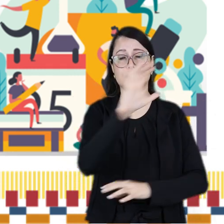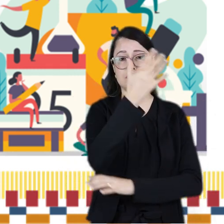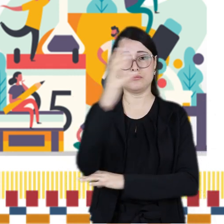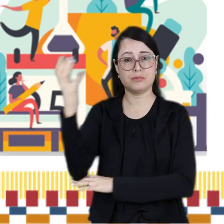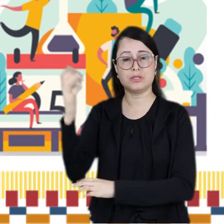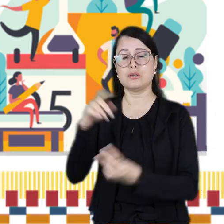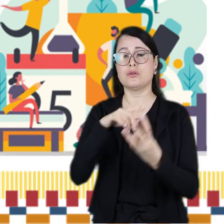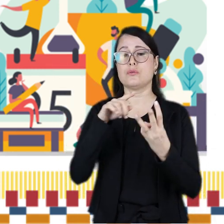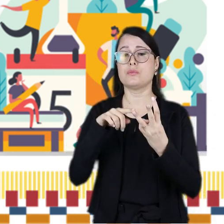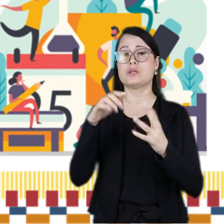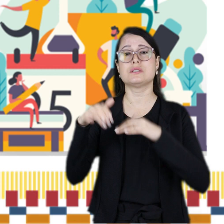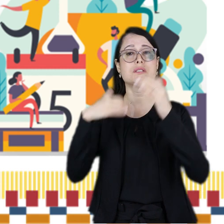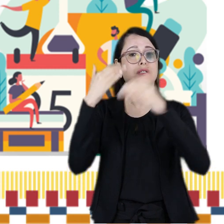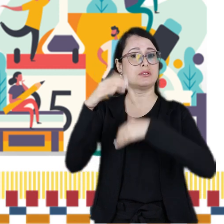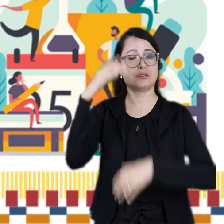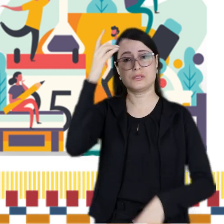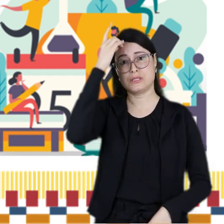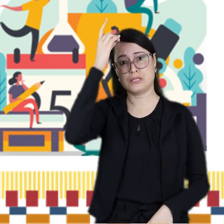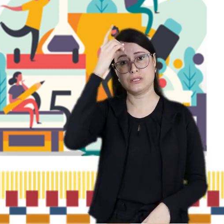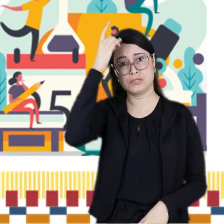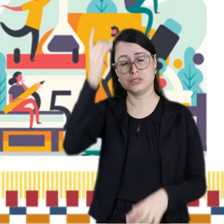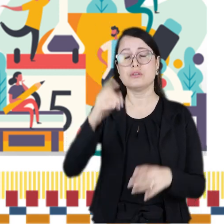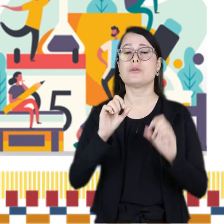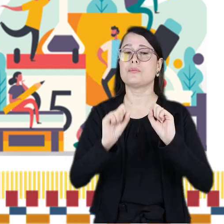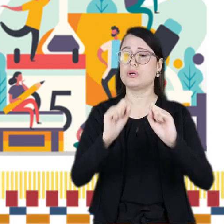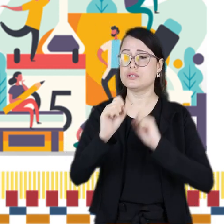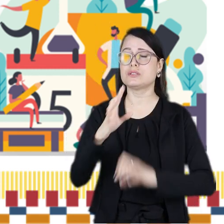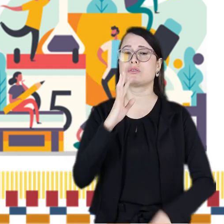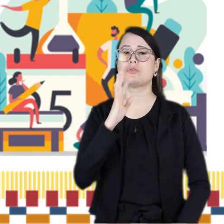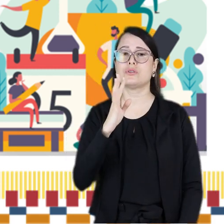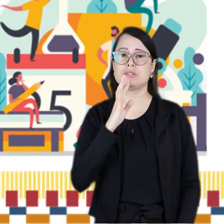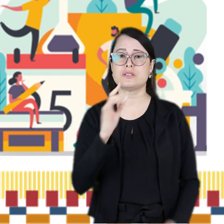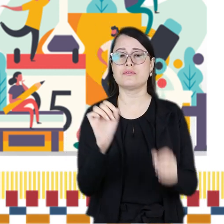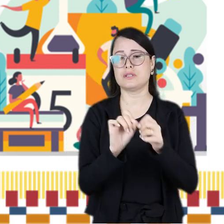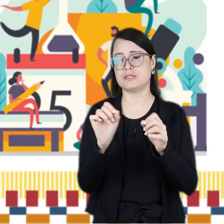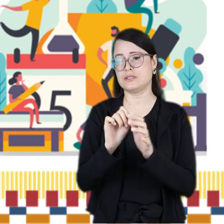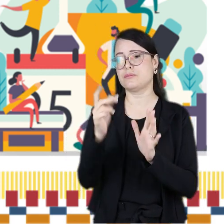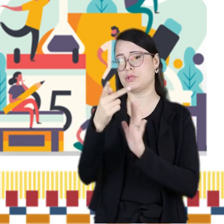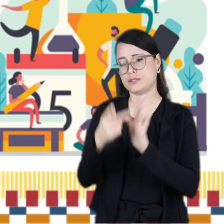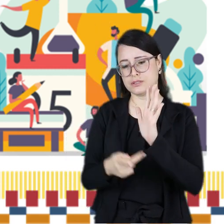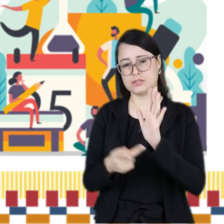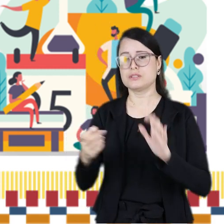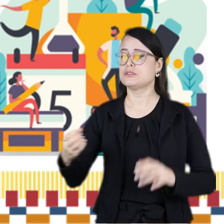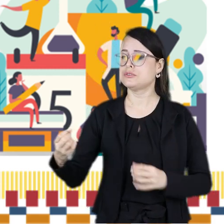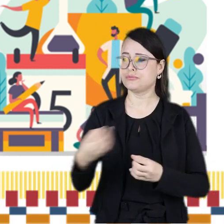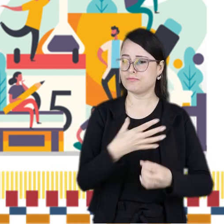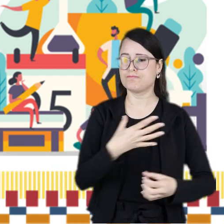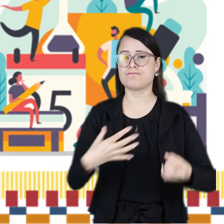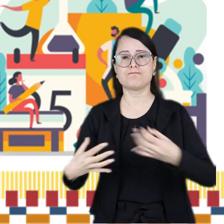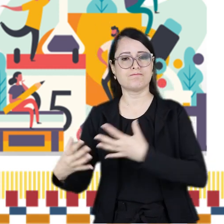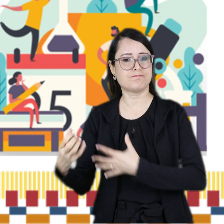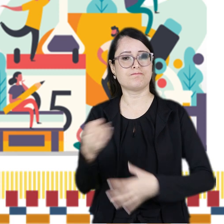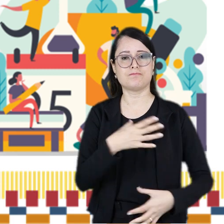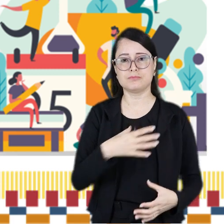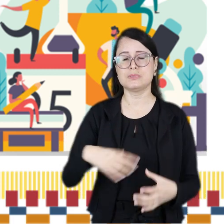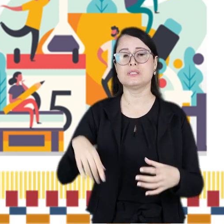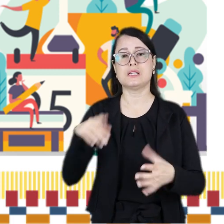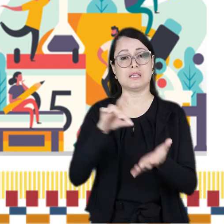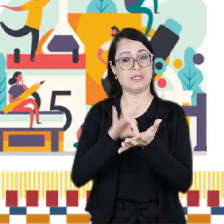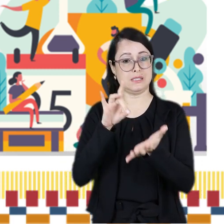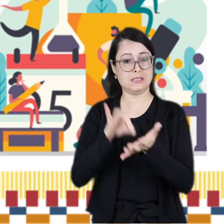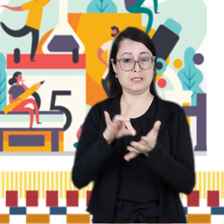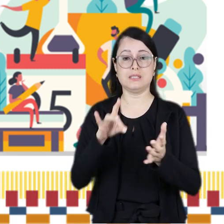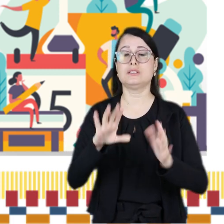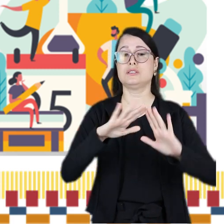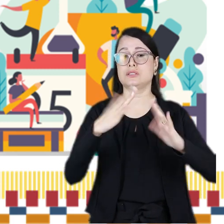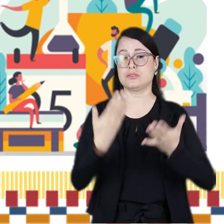Com a mobilização de conhecimentos que eles possam desenvolver projetos, trazer inovações para a realidade escolar e para a comunidade de modo geral.